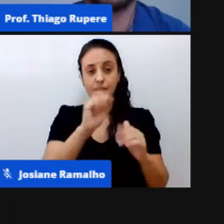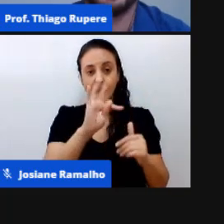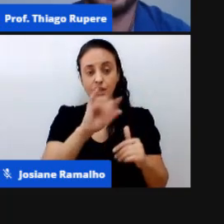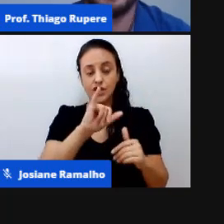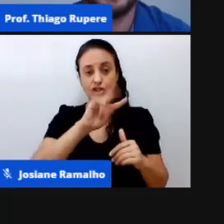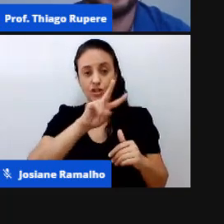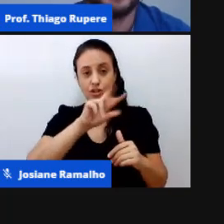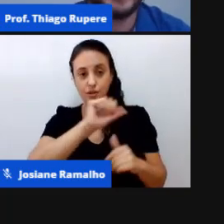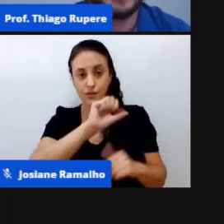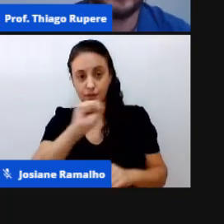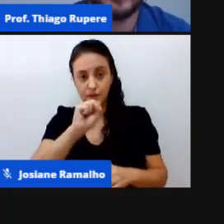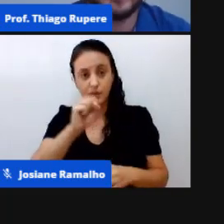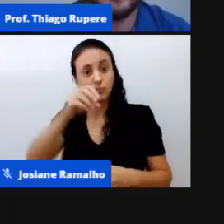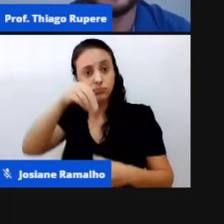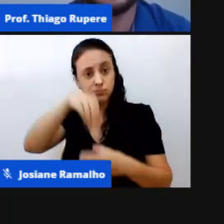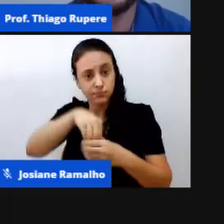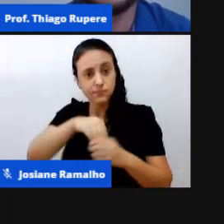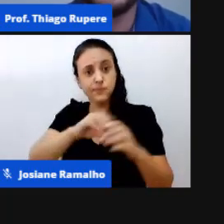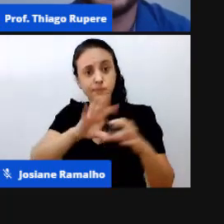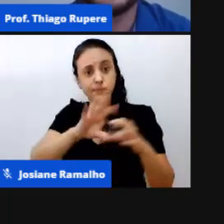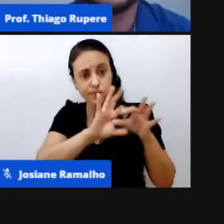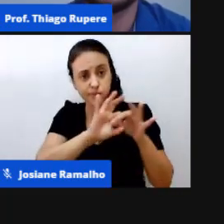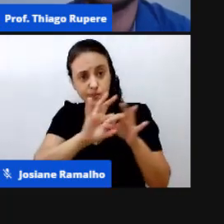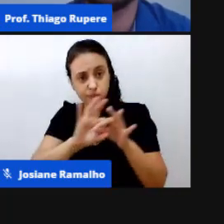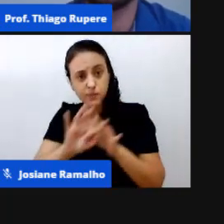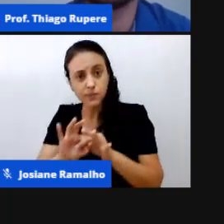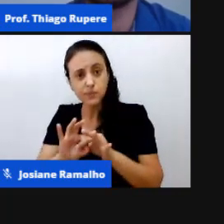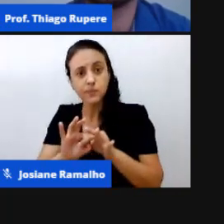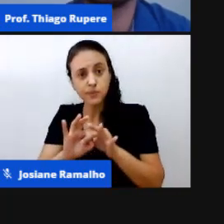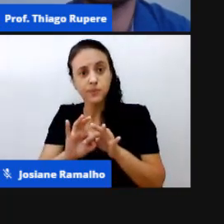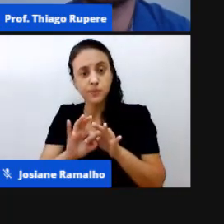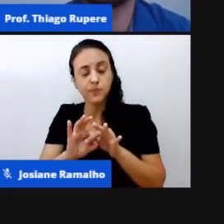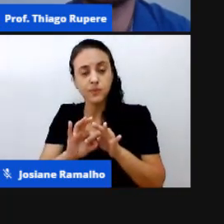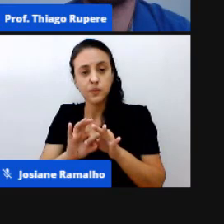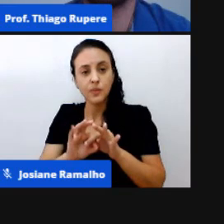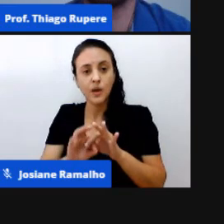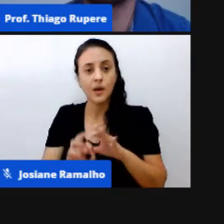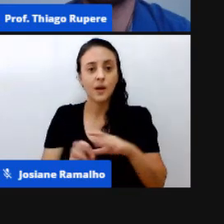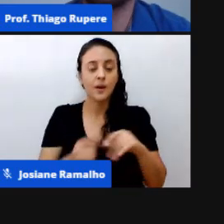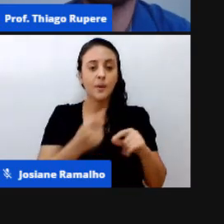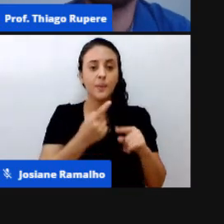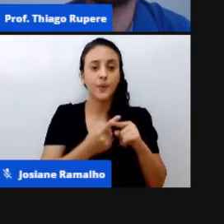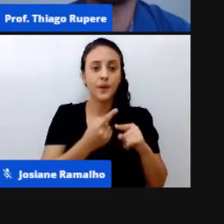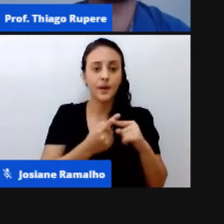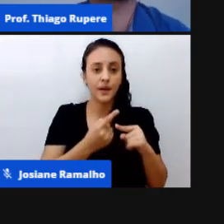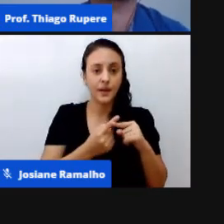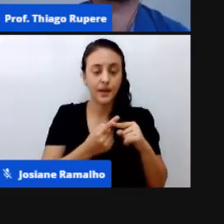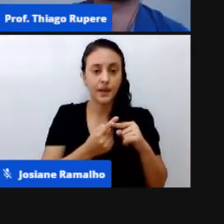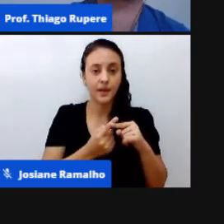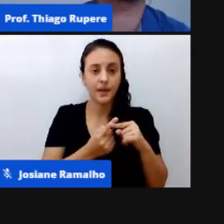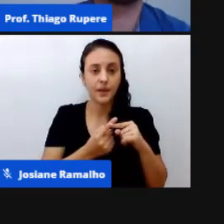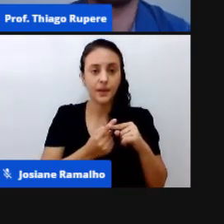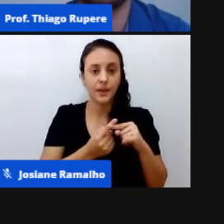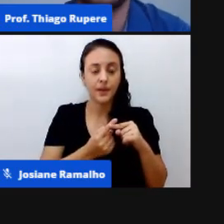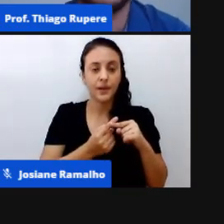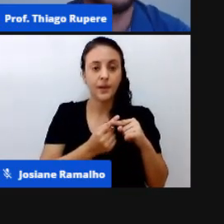nesse contexto, né, com toda certeza, porque um dos princípios